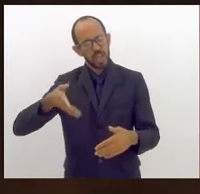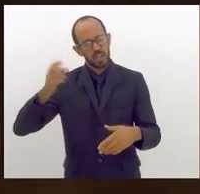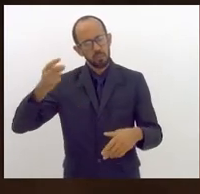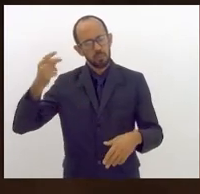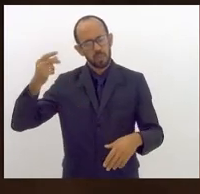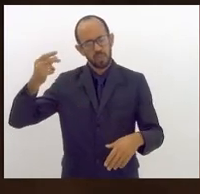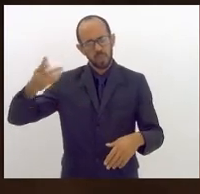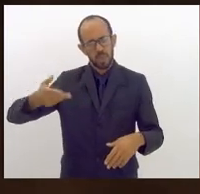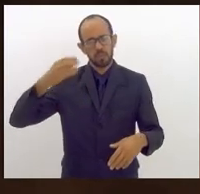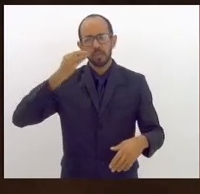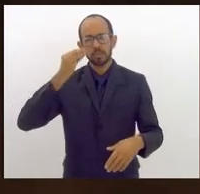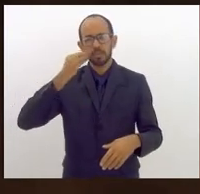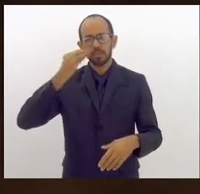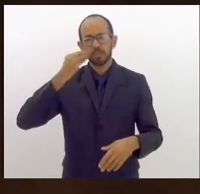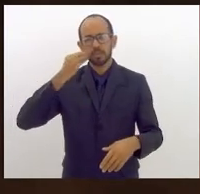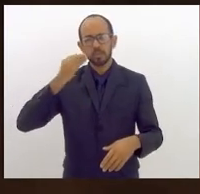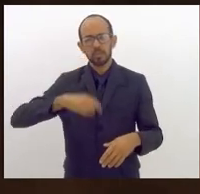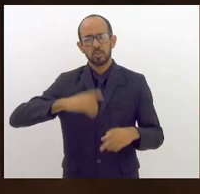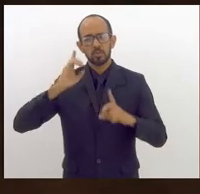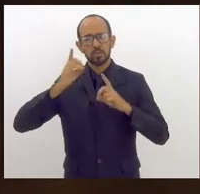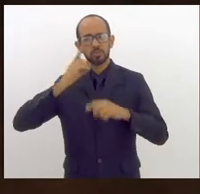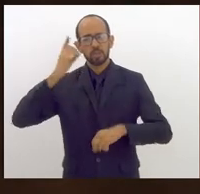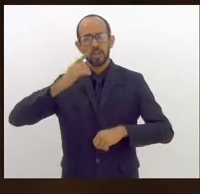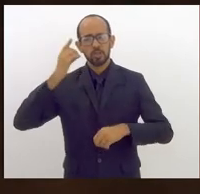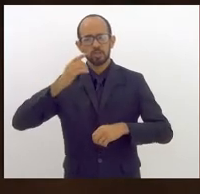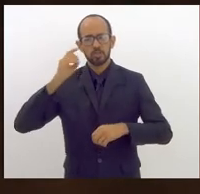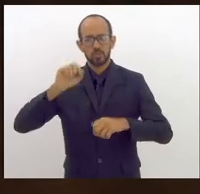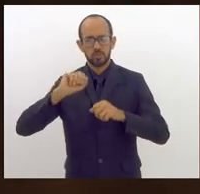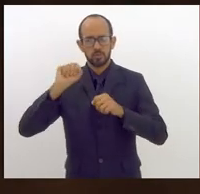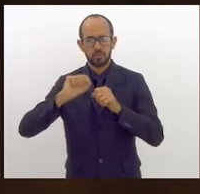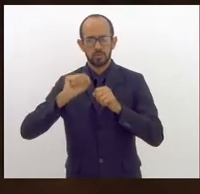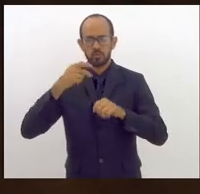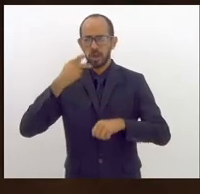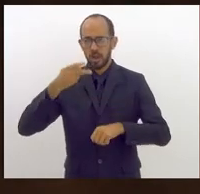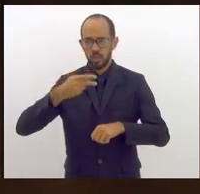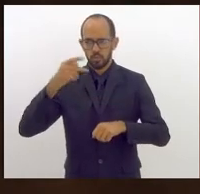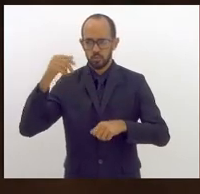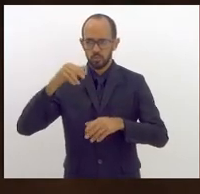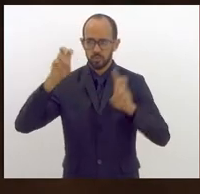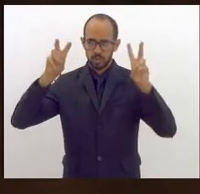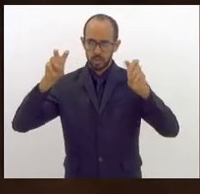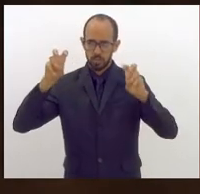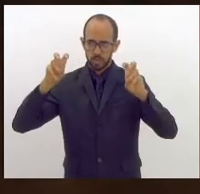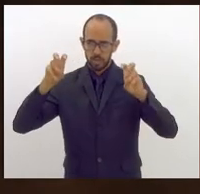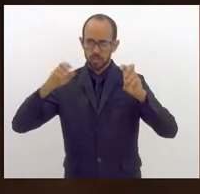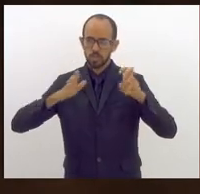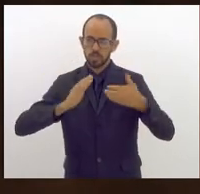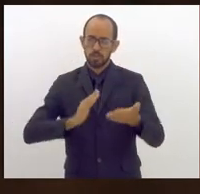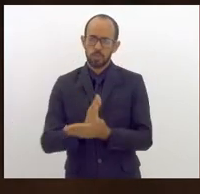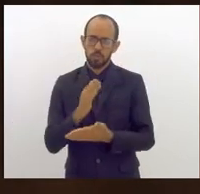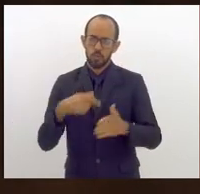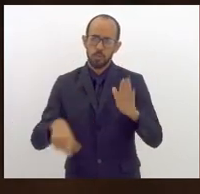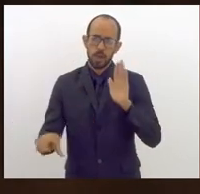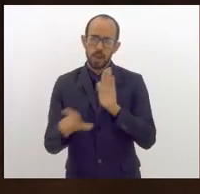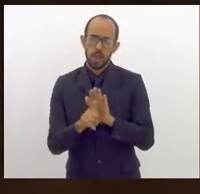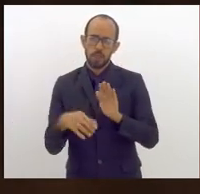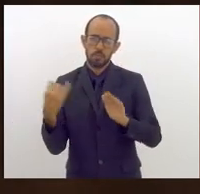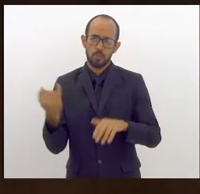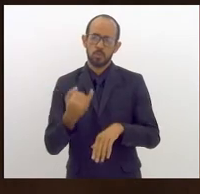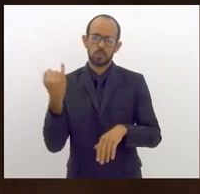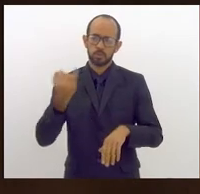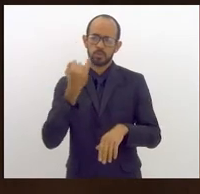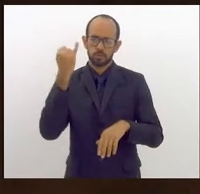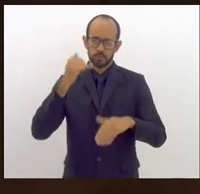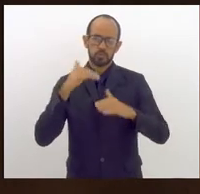com vários deputados deputados que tratam do tema nós aprovamos aqui uma lei importante Renata uma lei matricial que instituiu um plano de